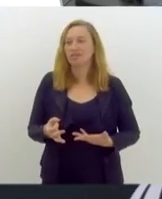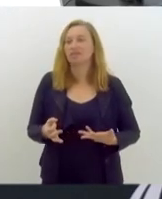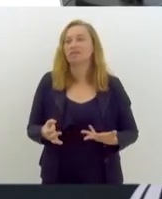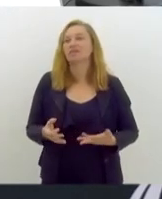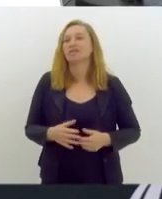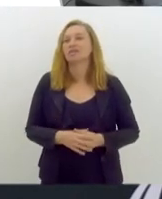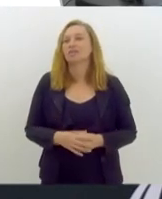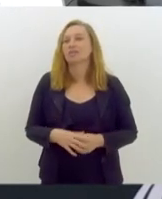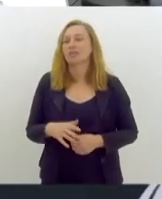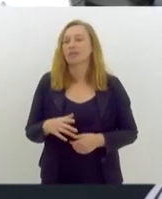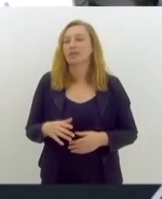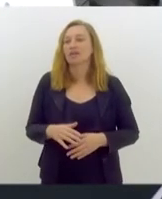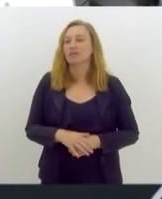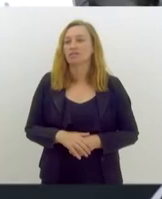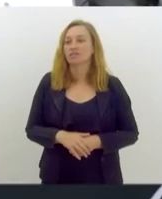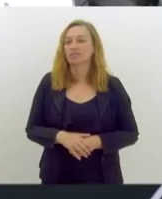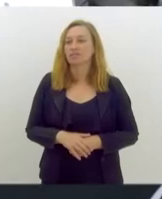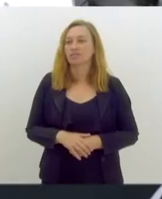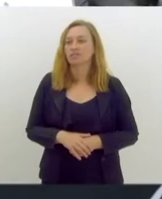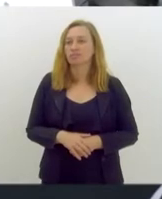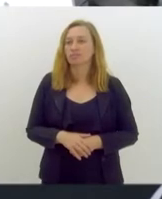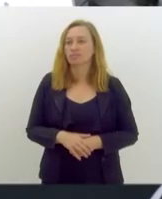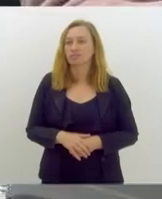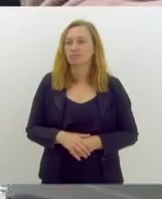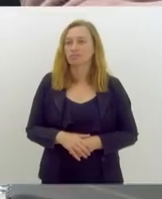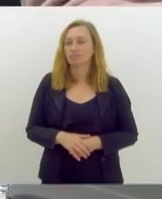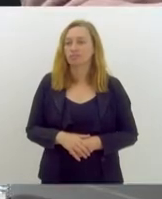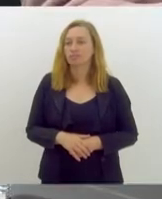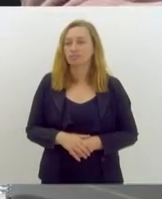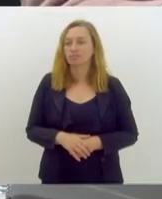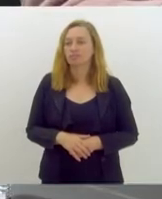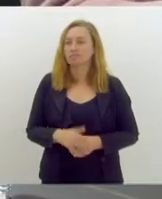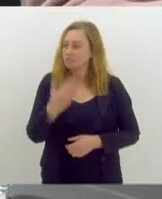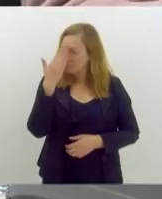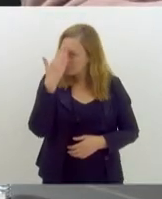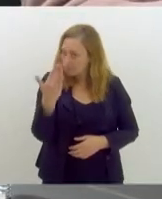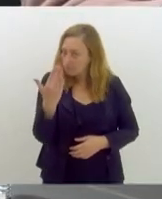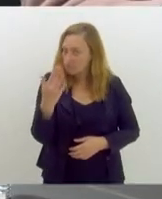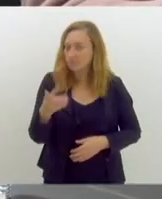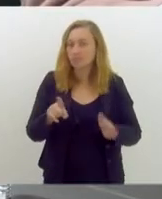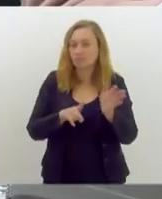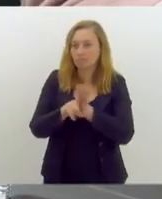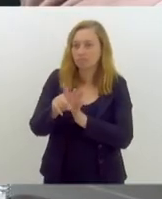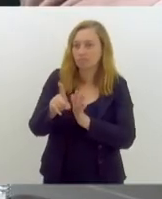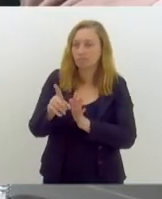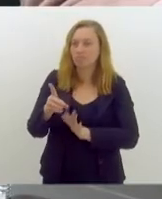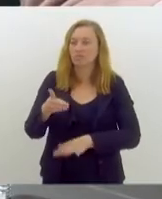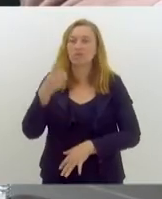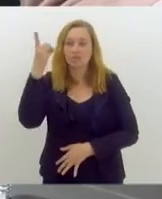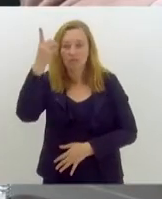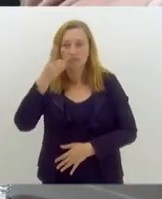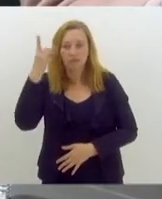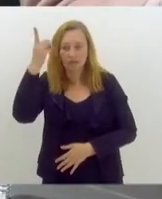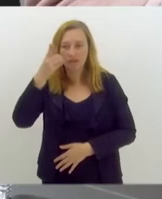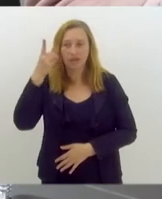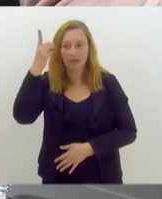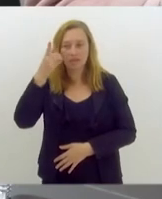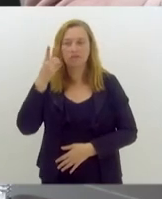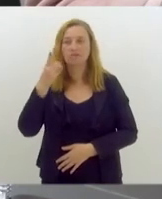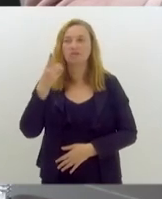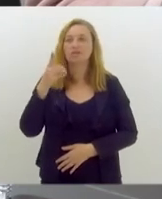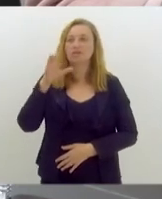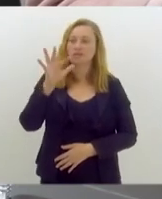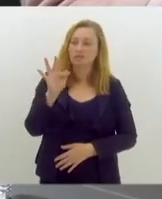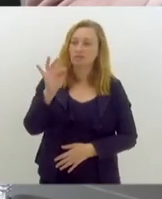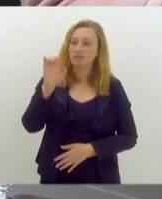ainda então eu agradeço pergunto Deputado Dr Fernando